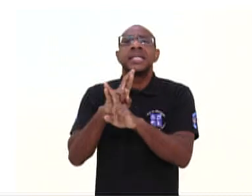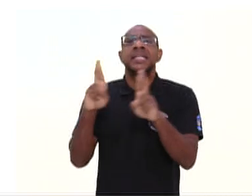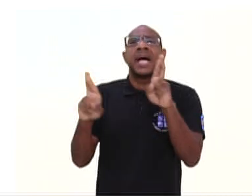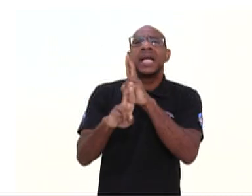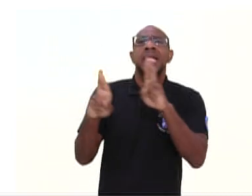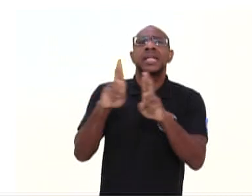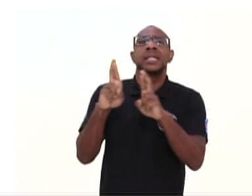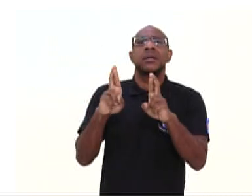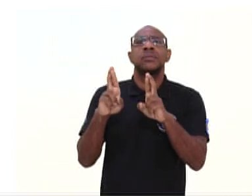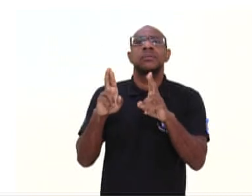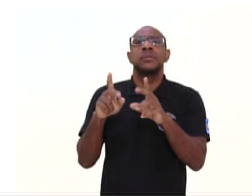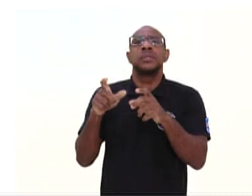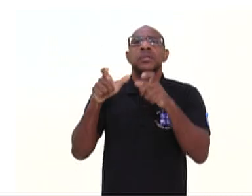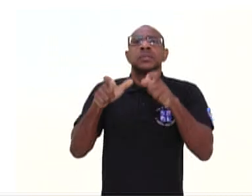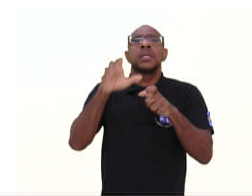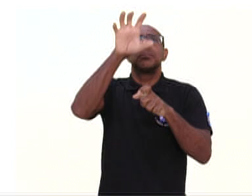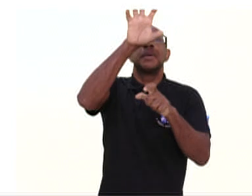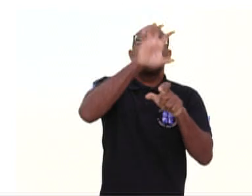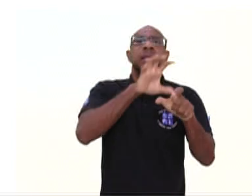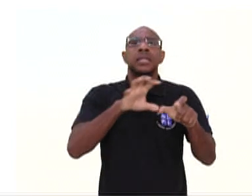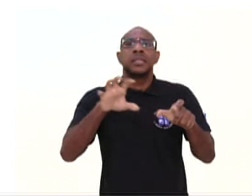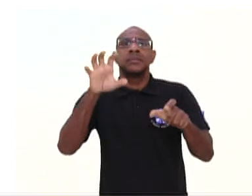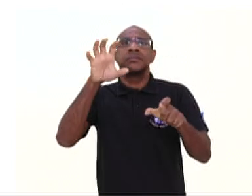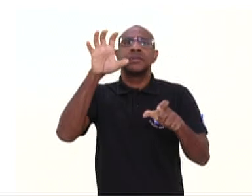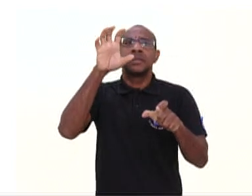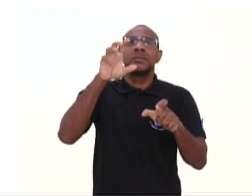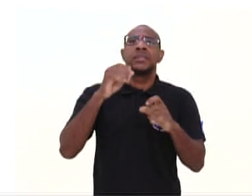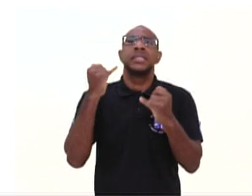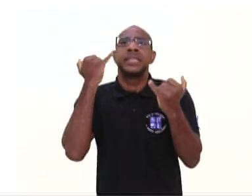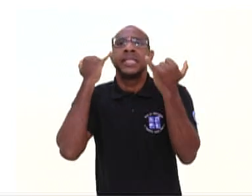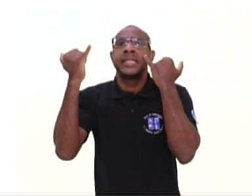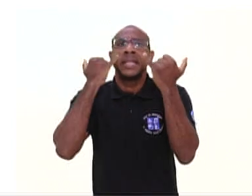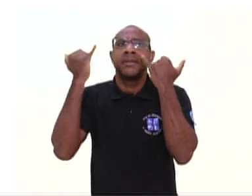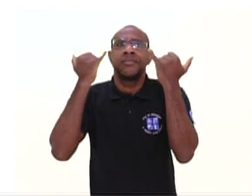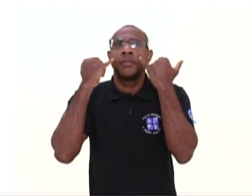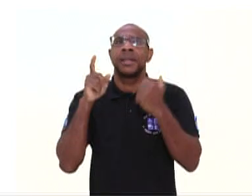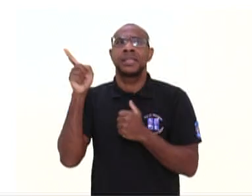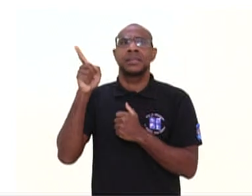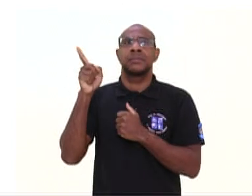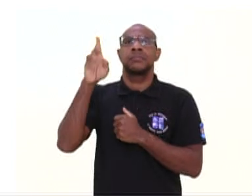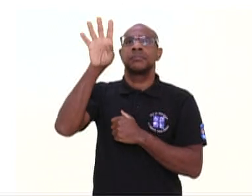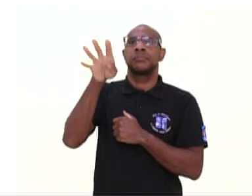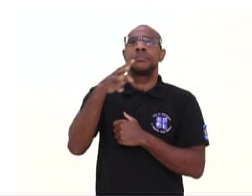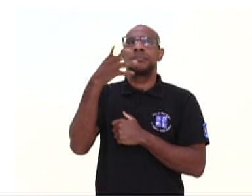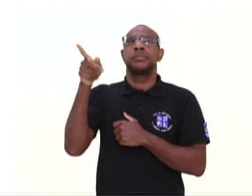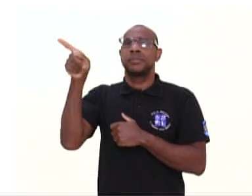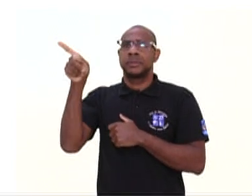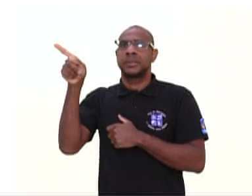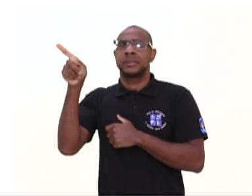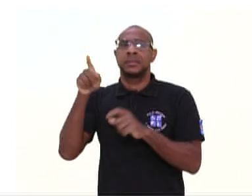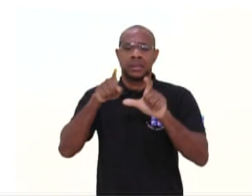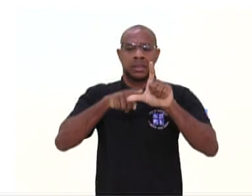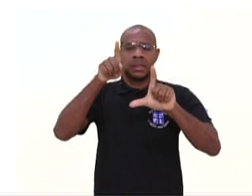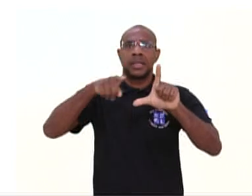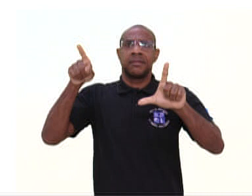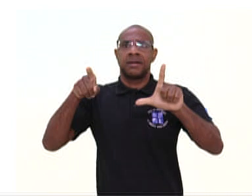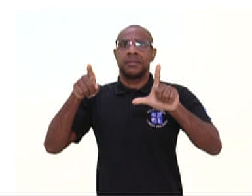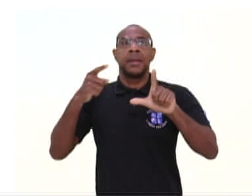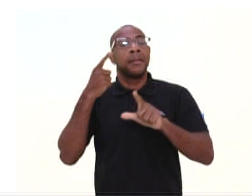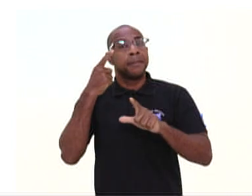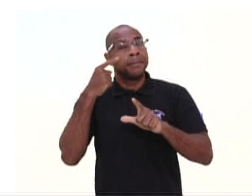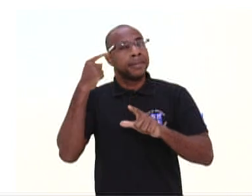as regiões e os dados? Pensem um pouquinho aí, é uma questão objetiva, não é muito difícil. Eu já volto comentando com vocês.